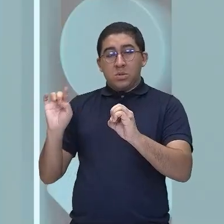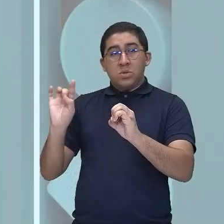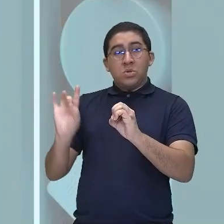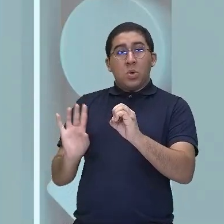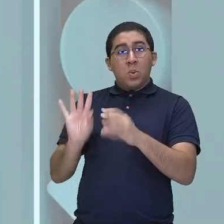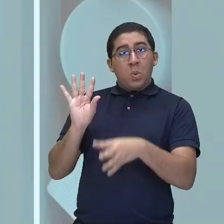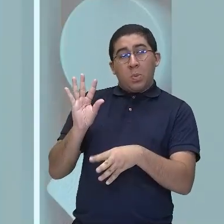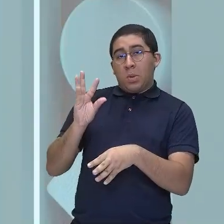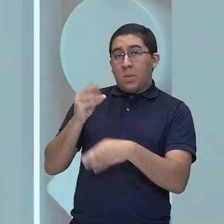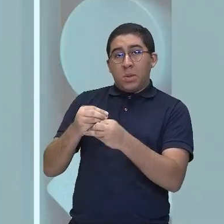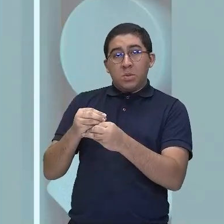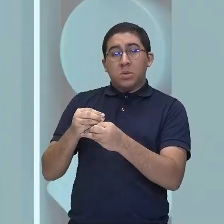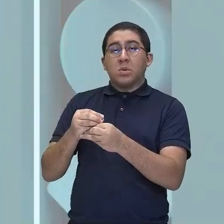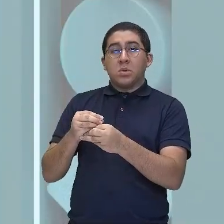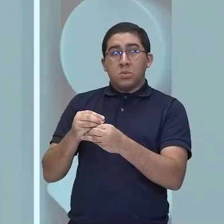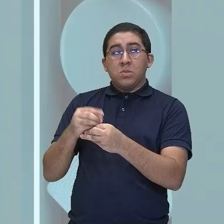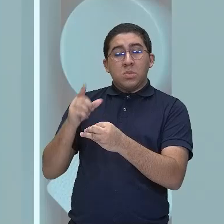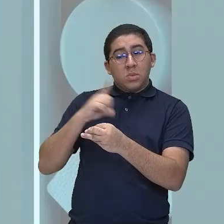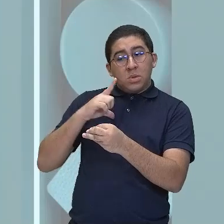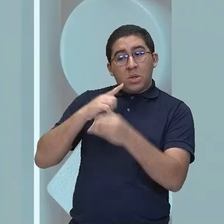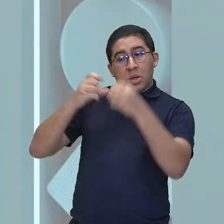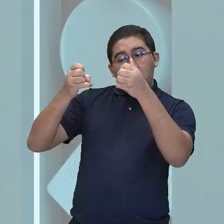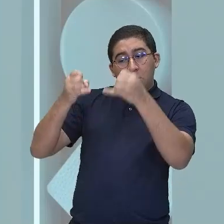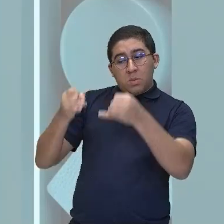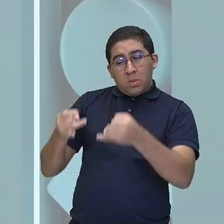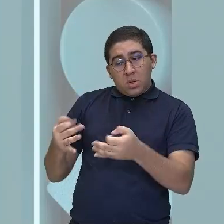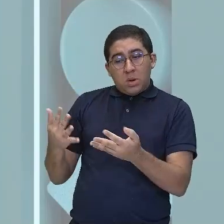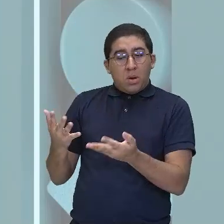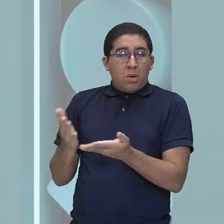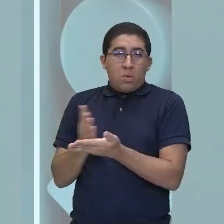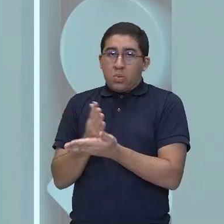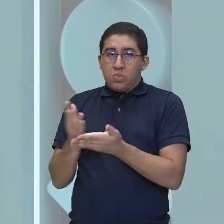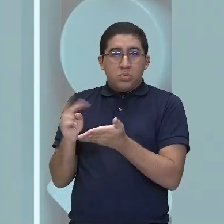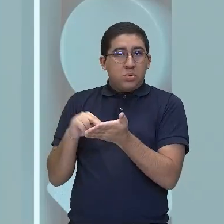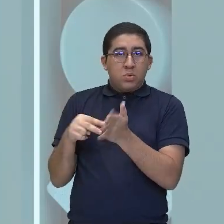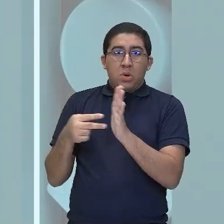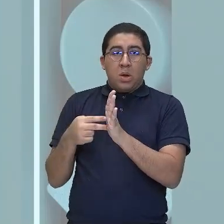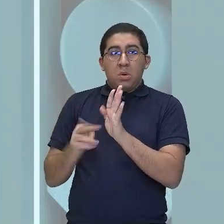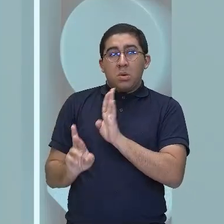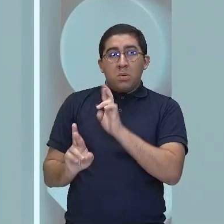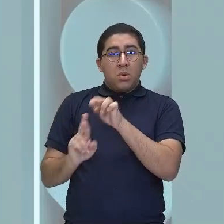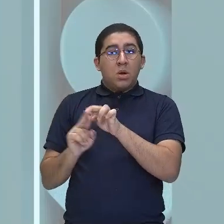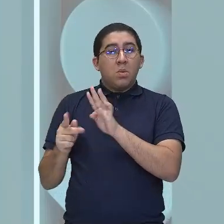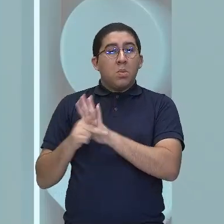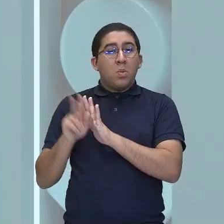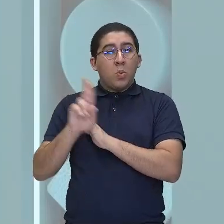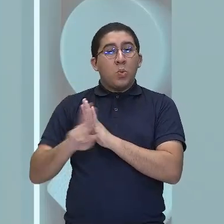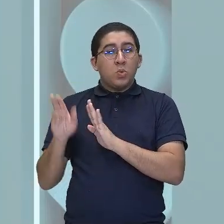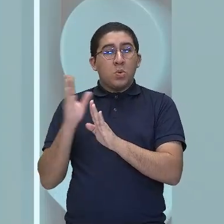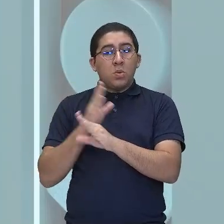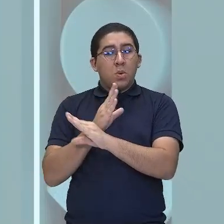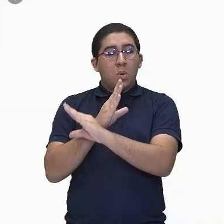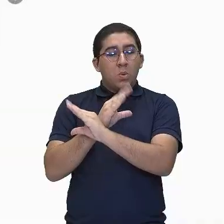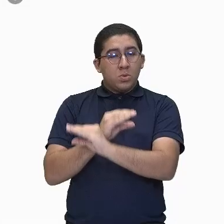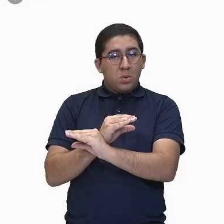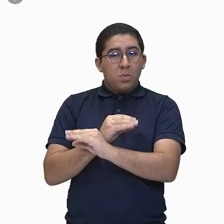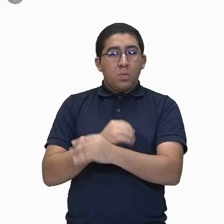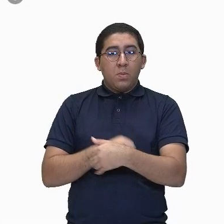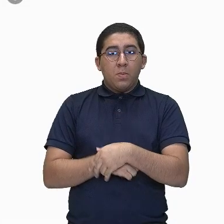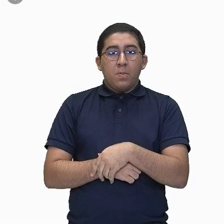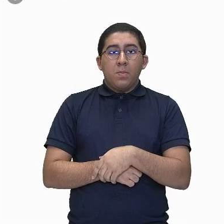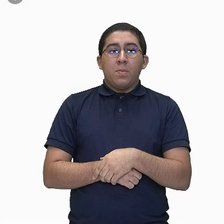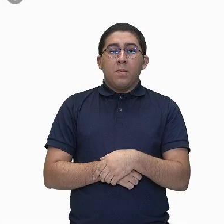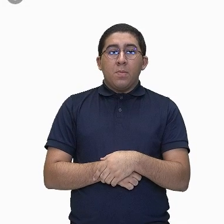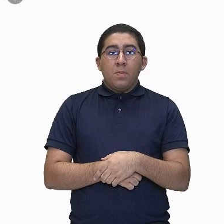ela vai expressar um sentido de acordo com a conjunção que está sendo utilizada. Então, vamos ver mais